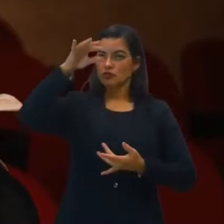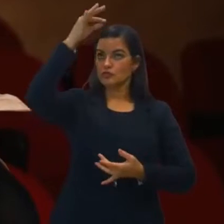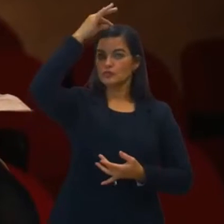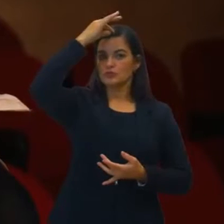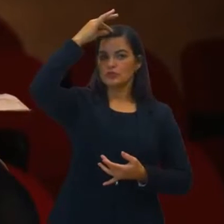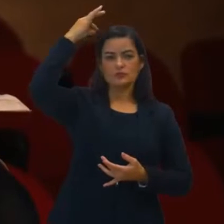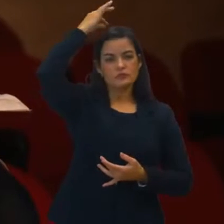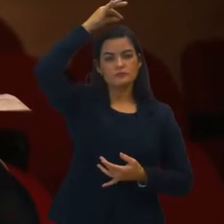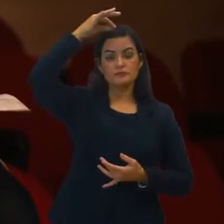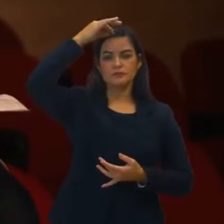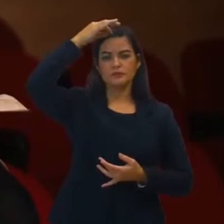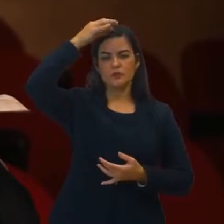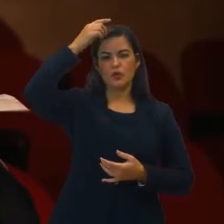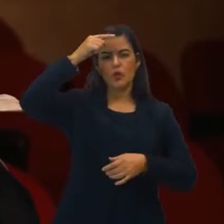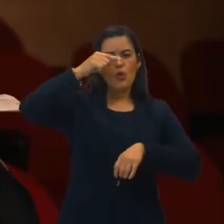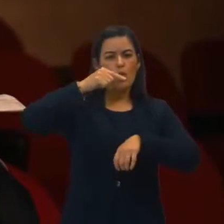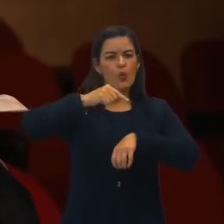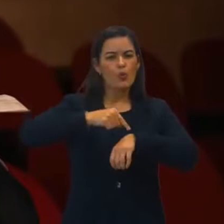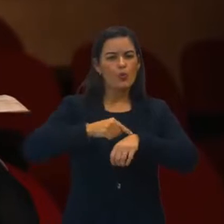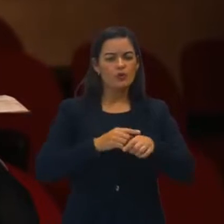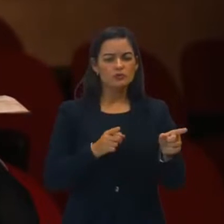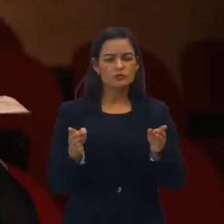Os períodos mais críticos da história,